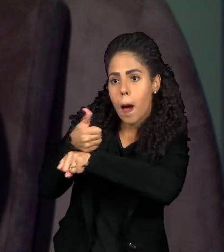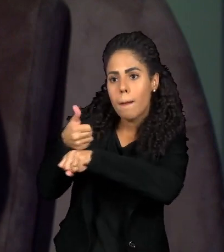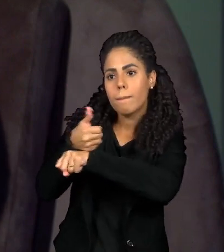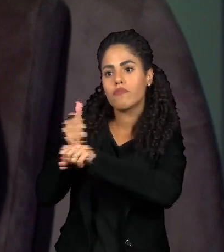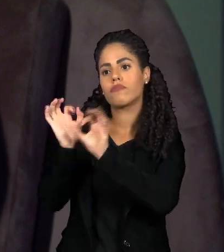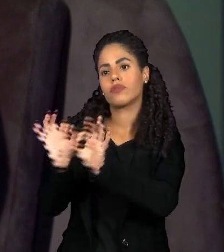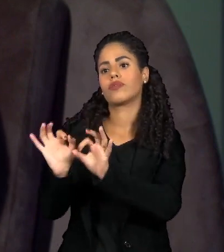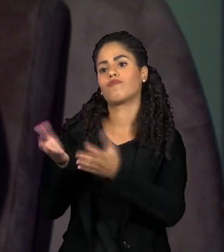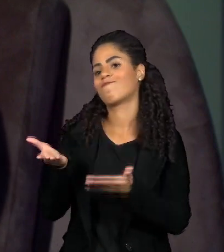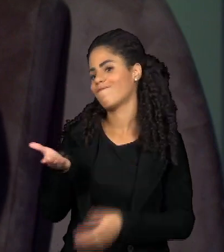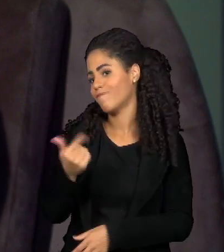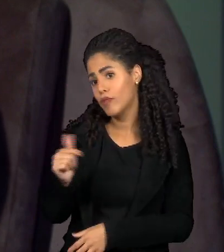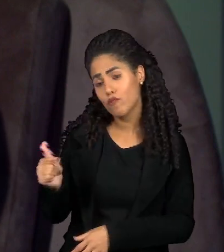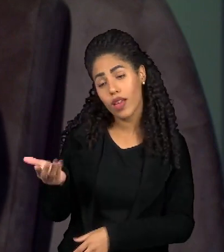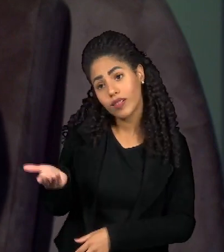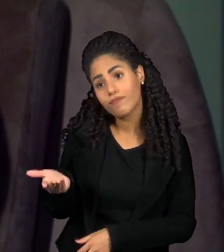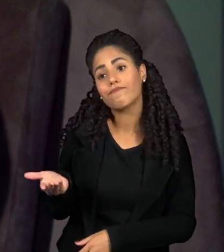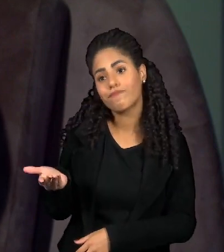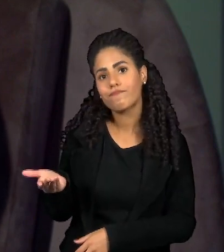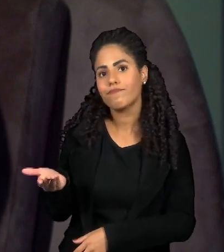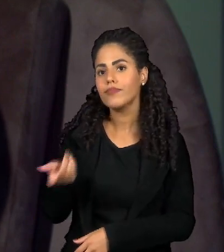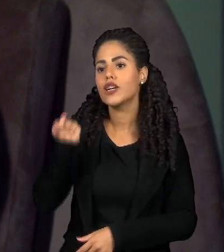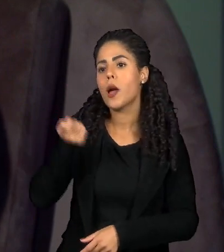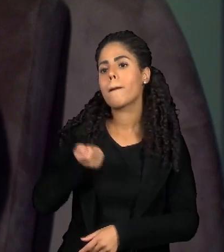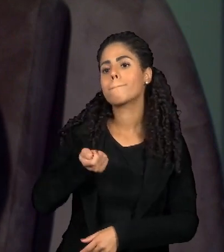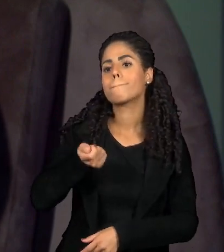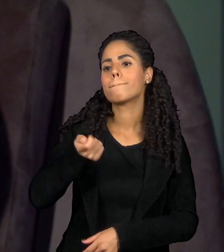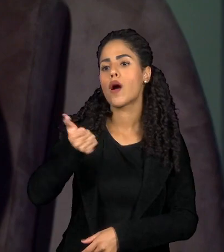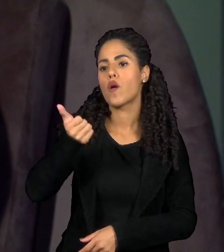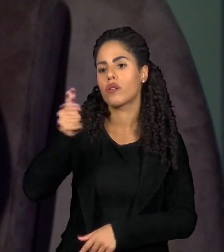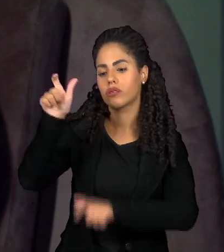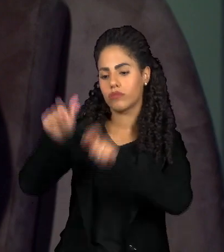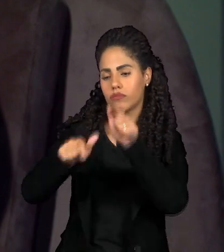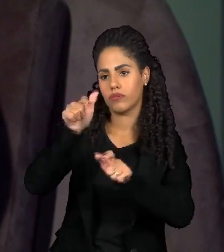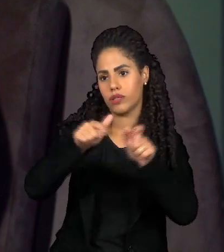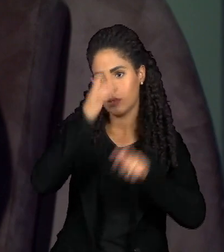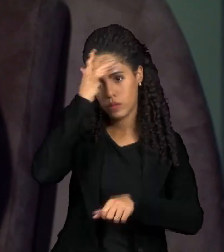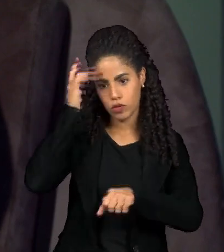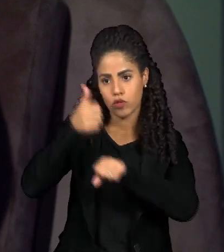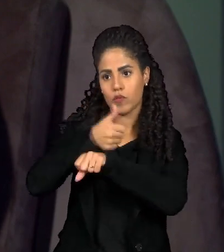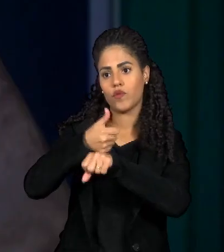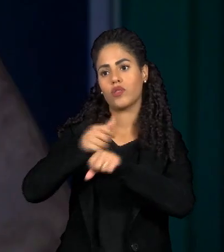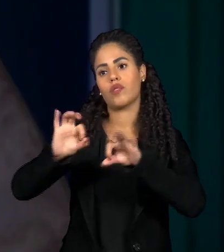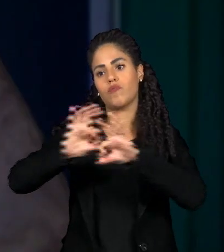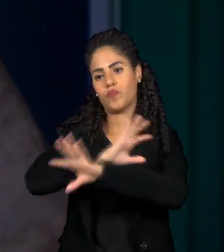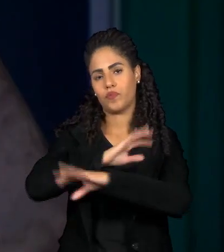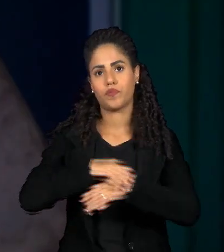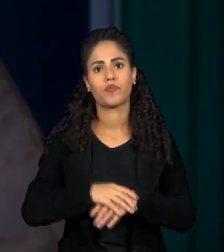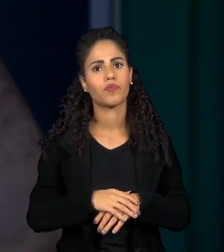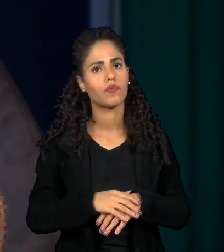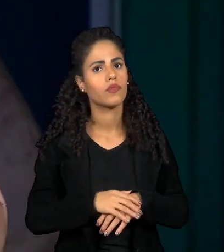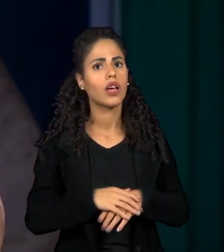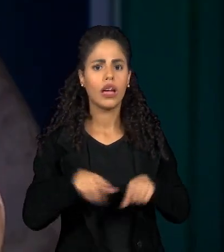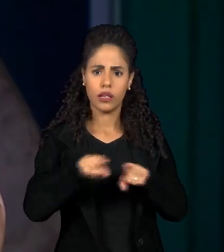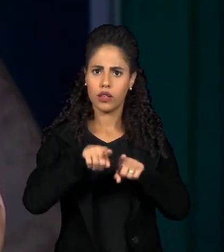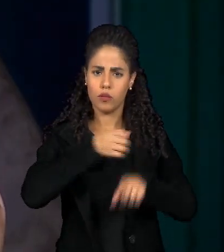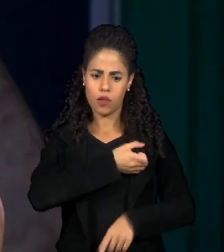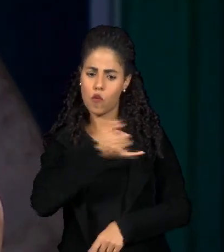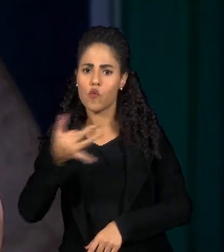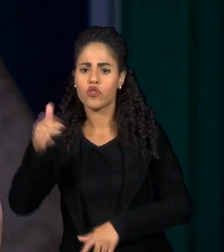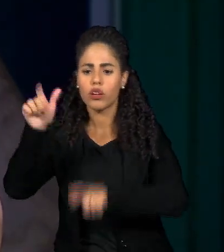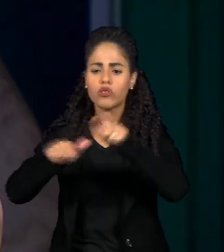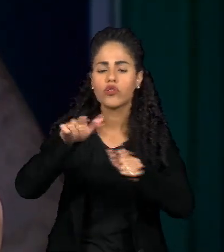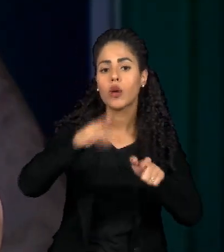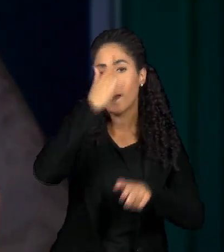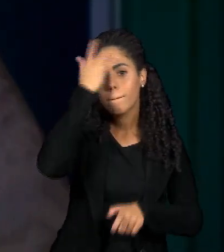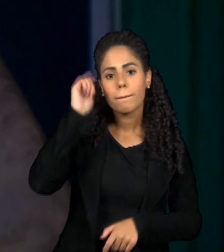esse serviço, né, nós realmente temos pouquíssimos profissionais negros. Aliás, o número de negros ingressantes